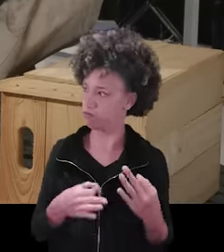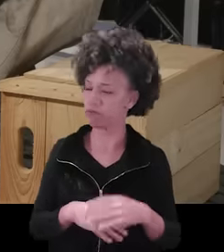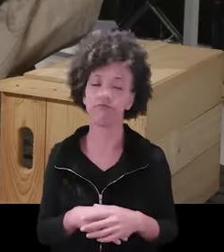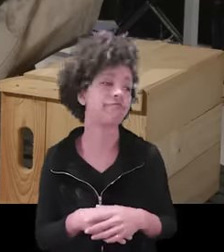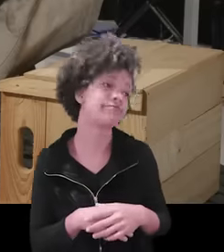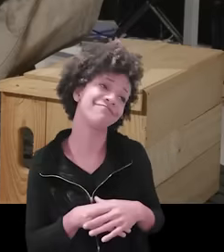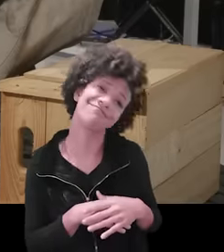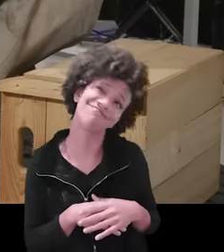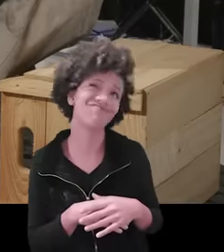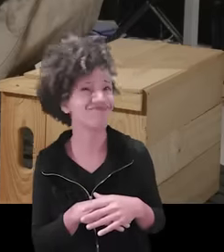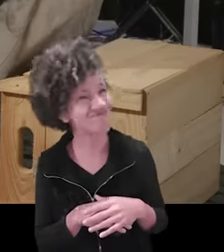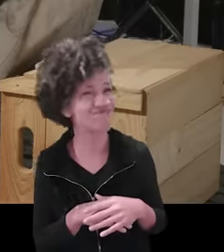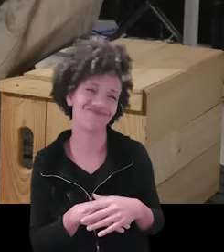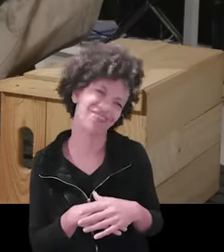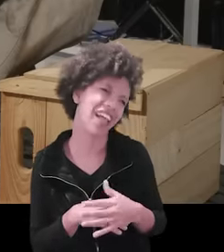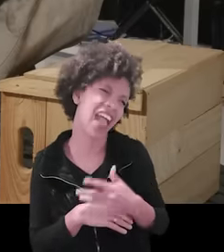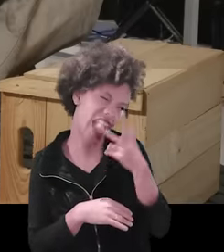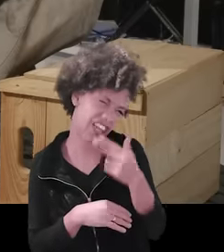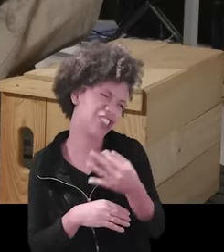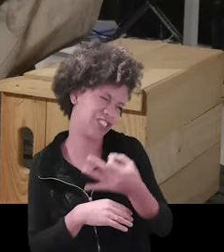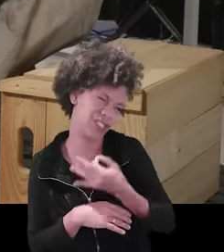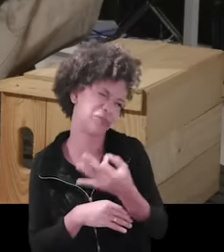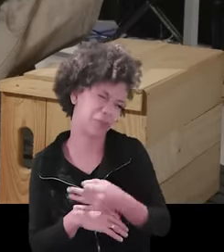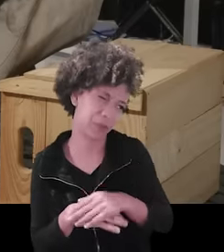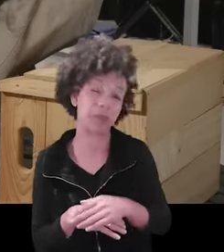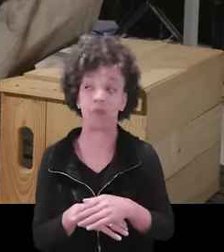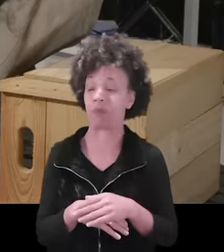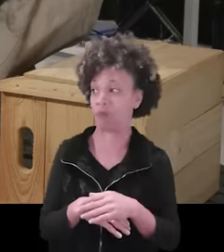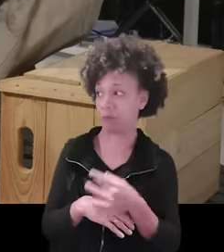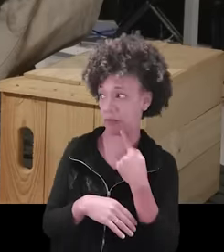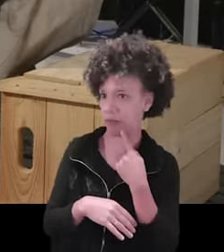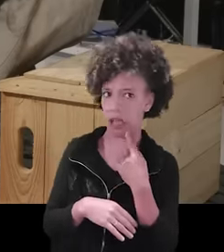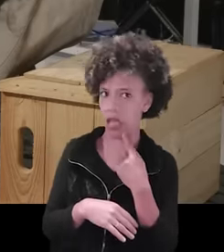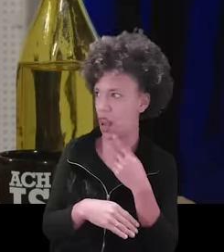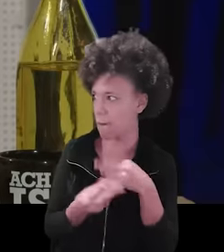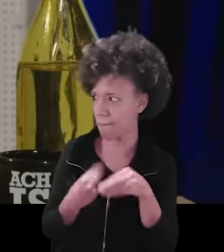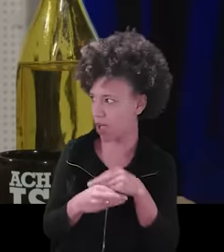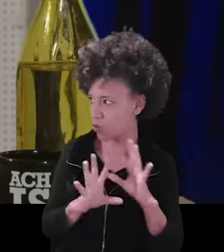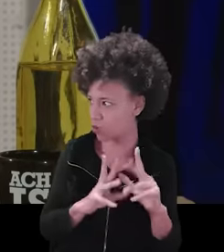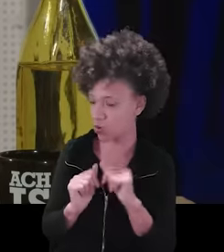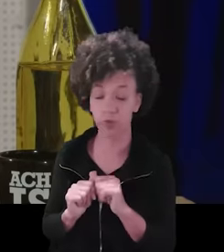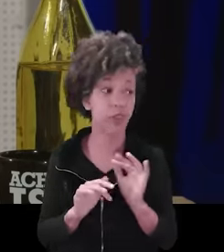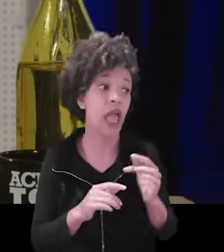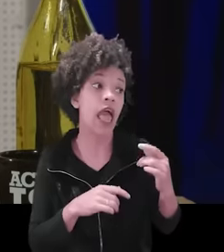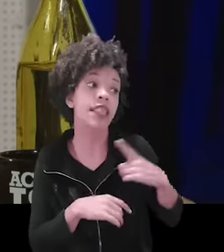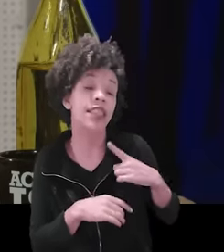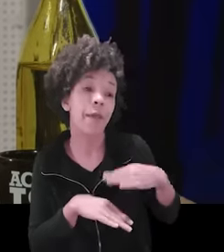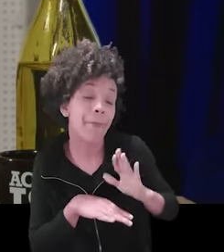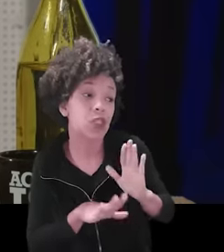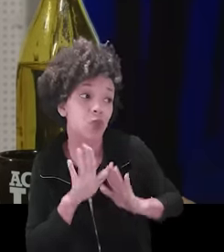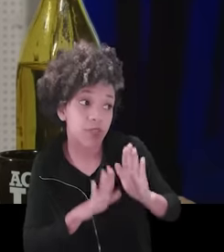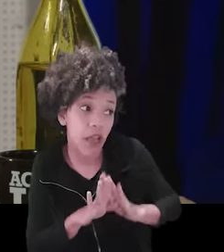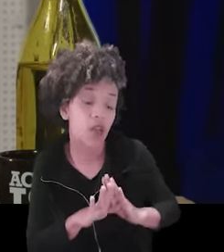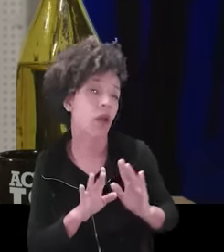correto que tem ou não é meu acho é assim ele se ele toca o porteiro não eu acho que tem mais cuidado